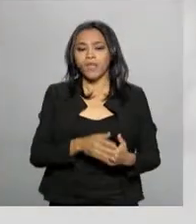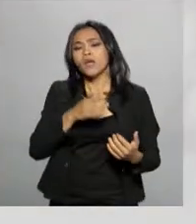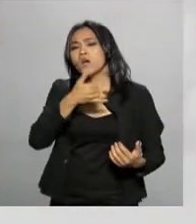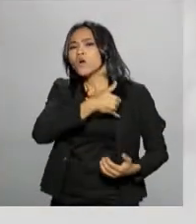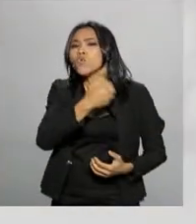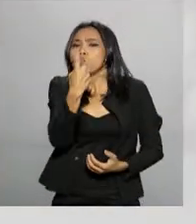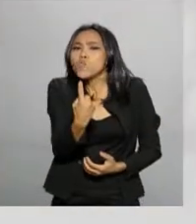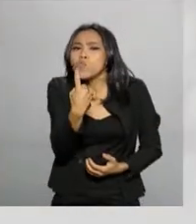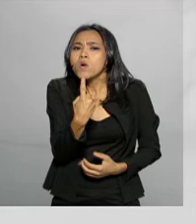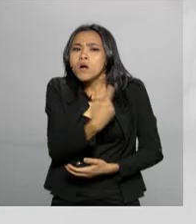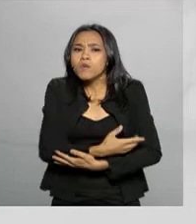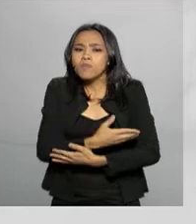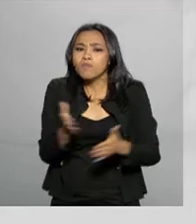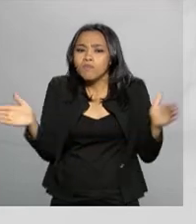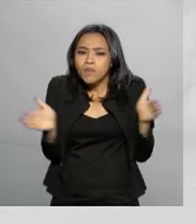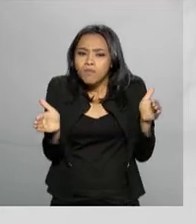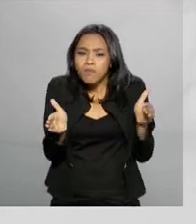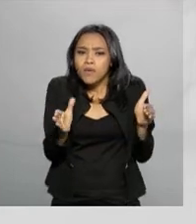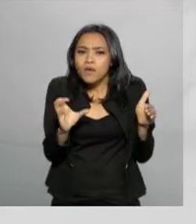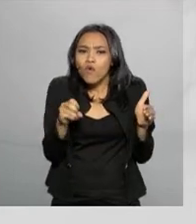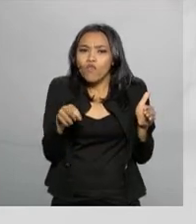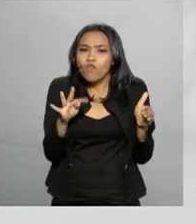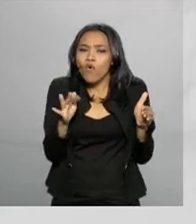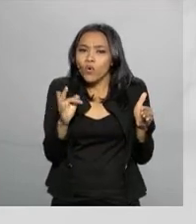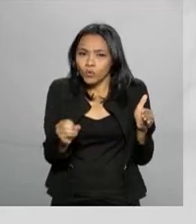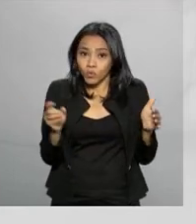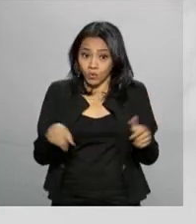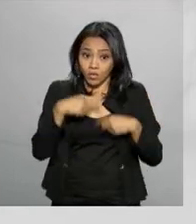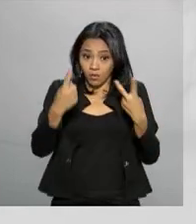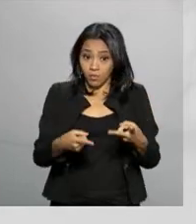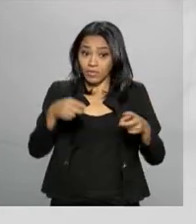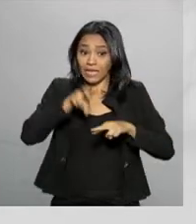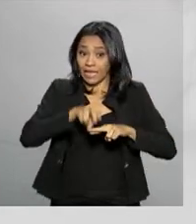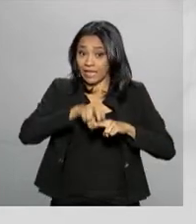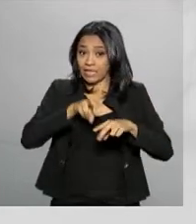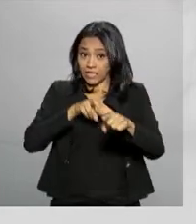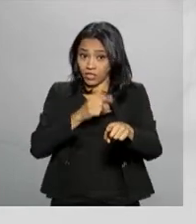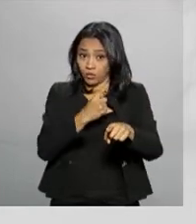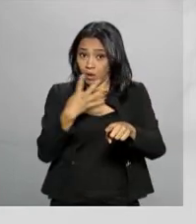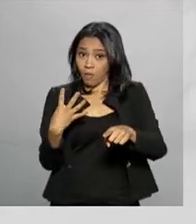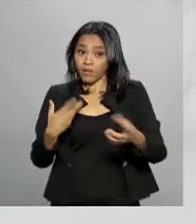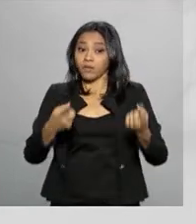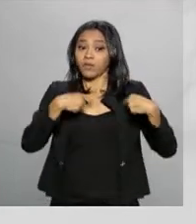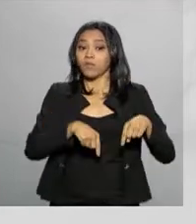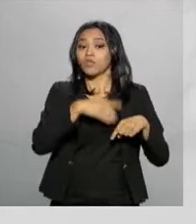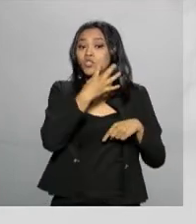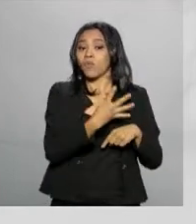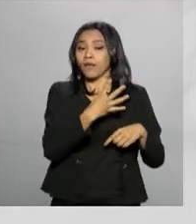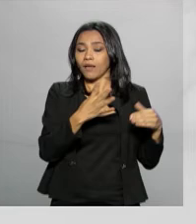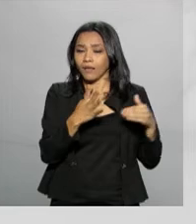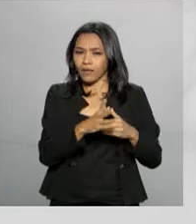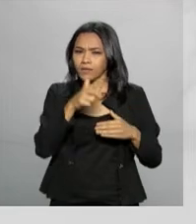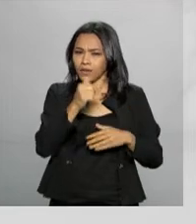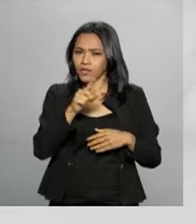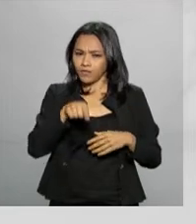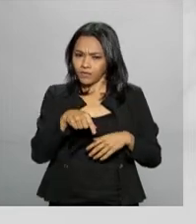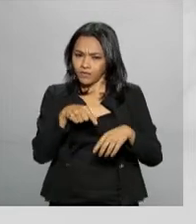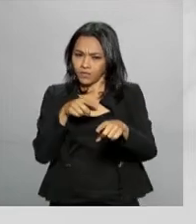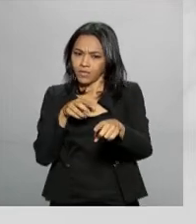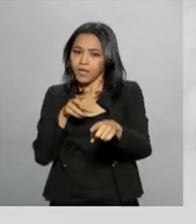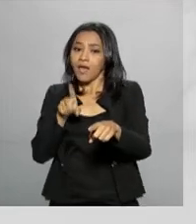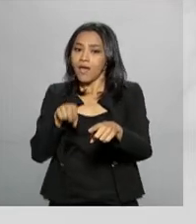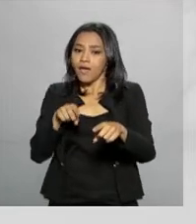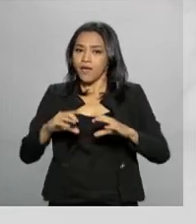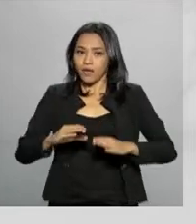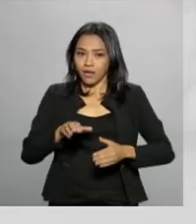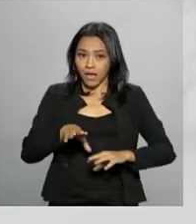ano o bebê conforto de 1 a 4 anos a cadeirinha de 4 a 7 anos e meio assentos de elevação